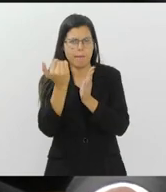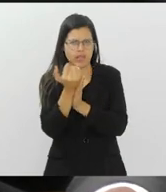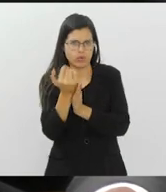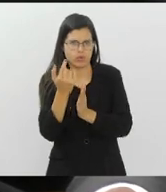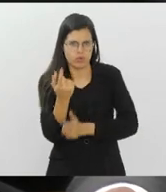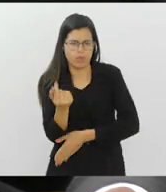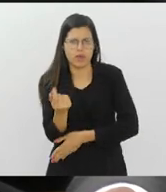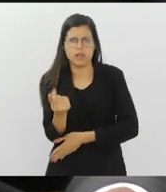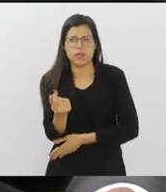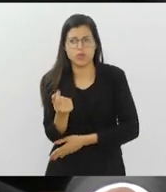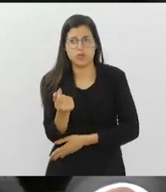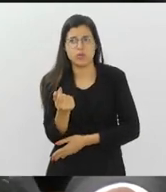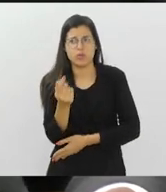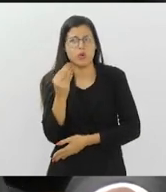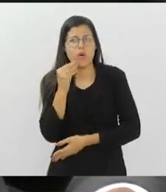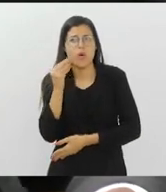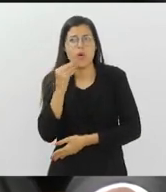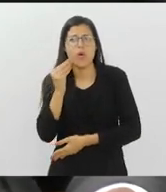forma,